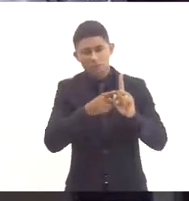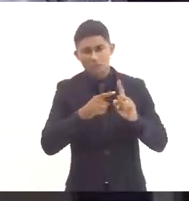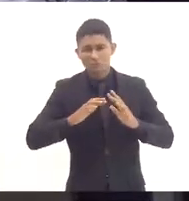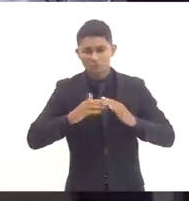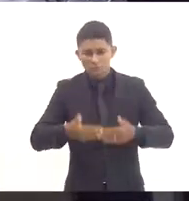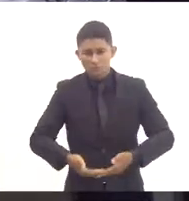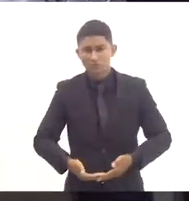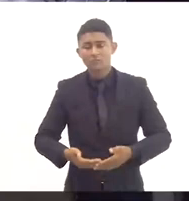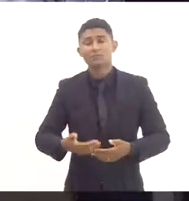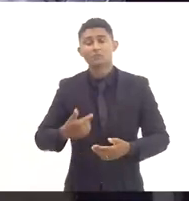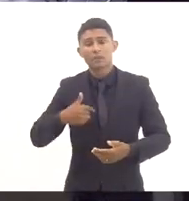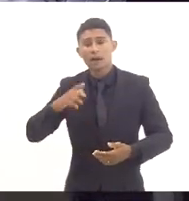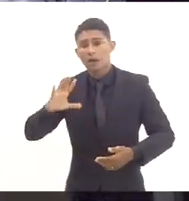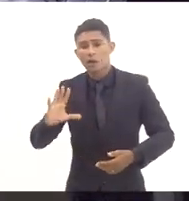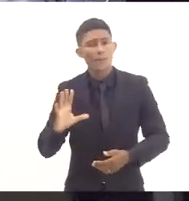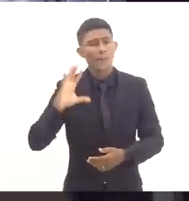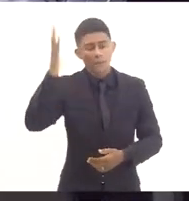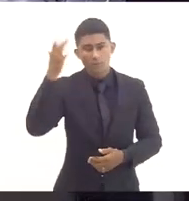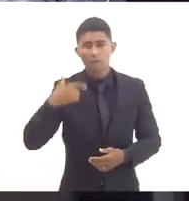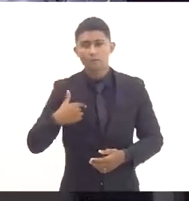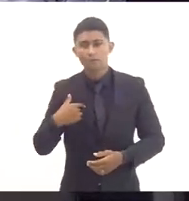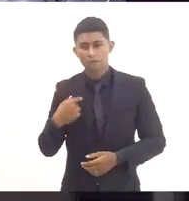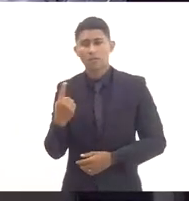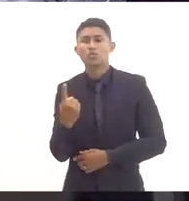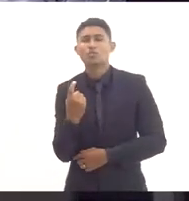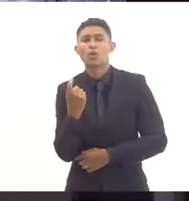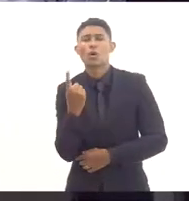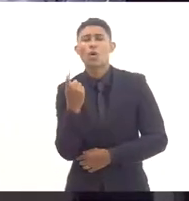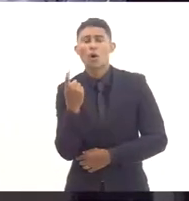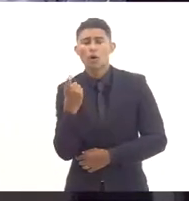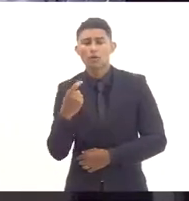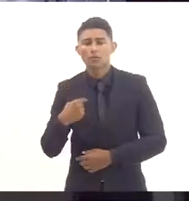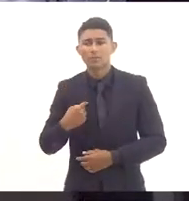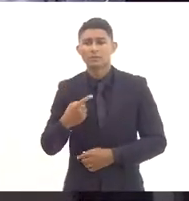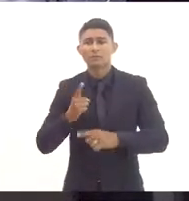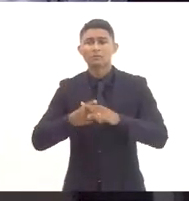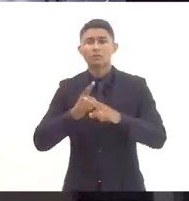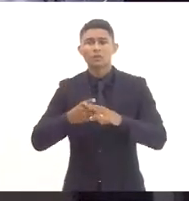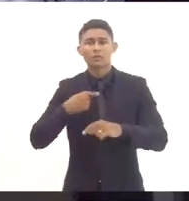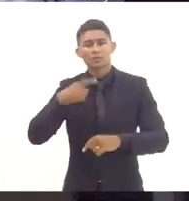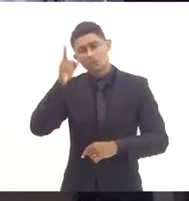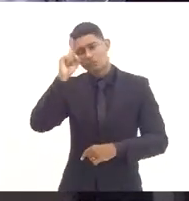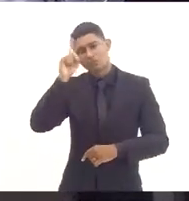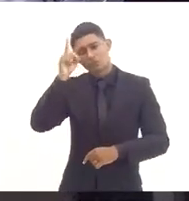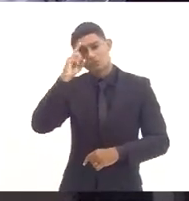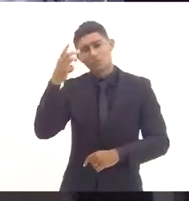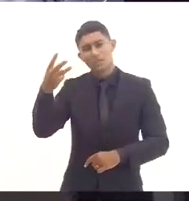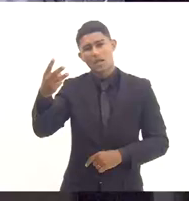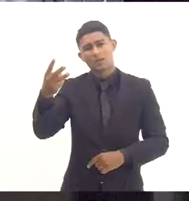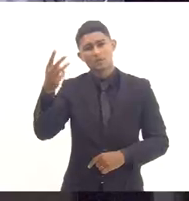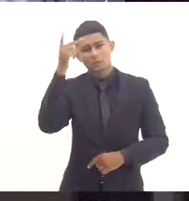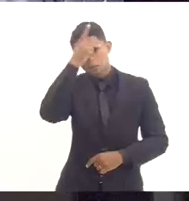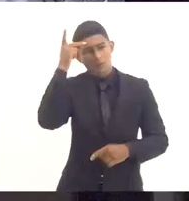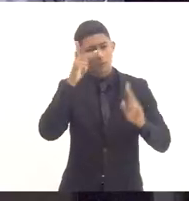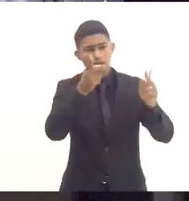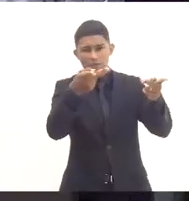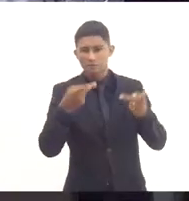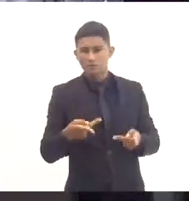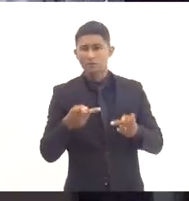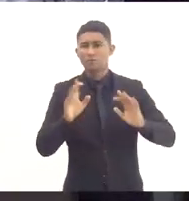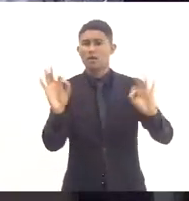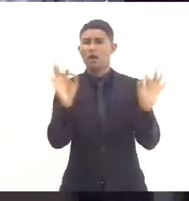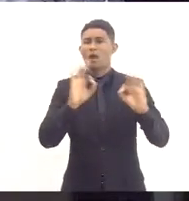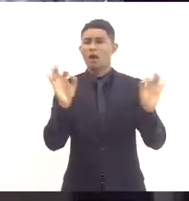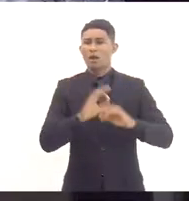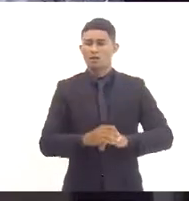e eu tive um parto Solitário porque eu fiquei três dias internada sem visita porque